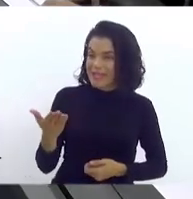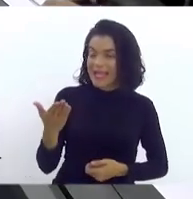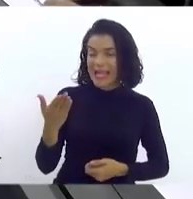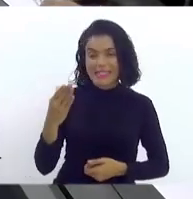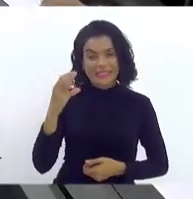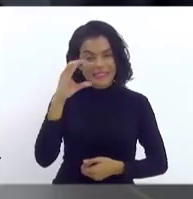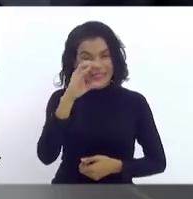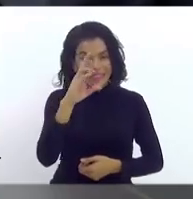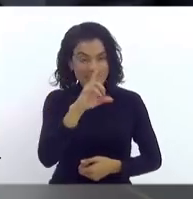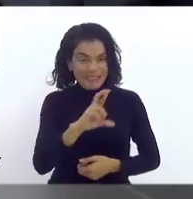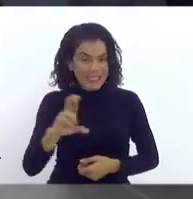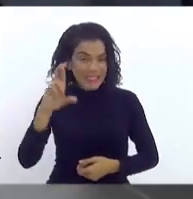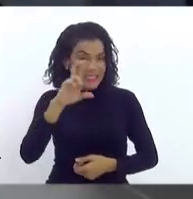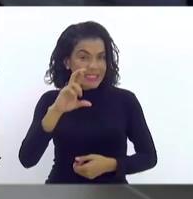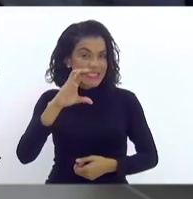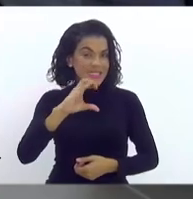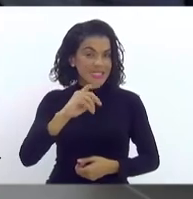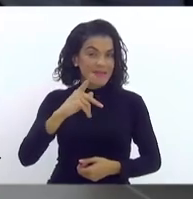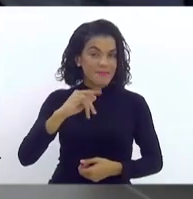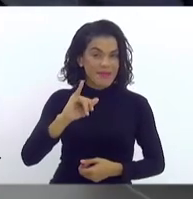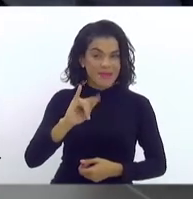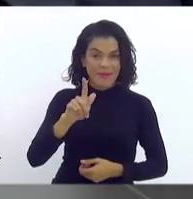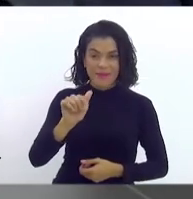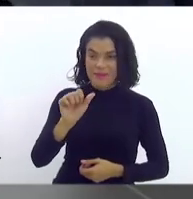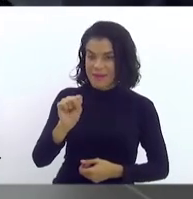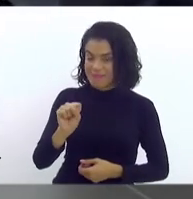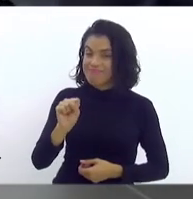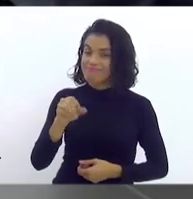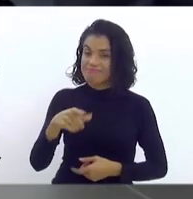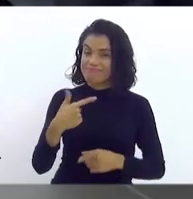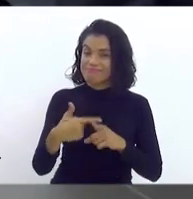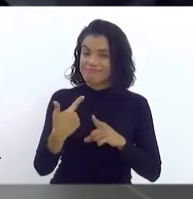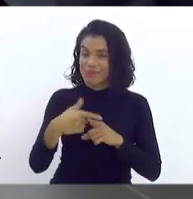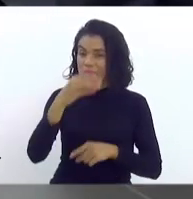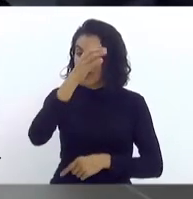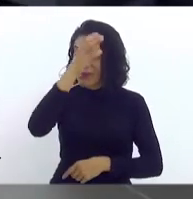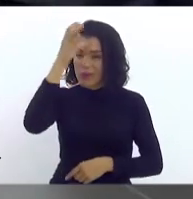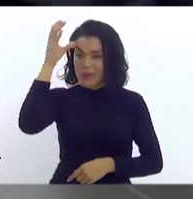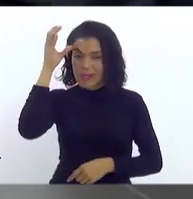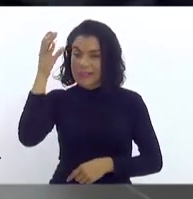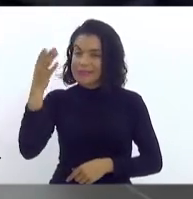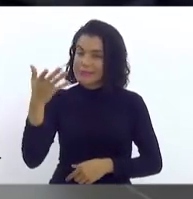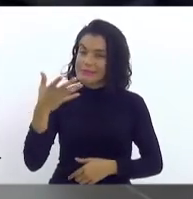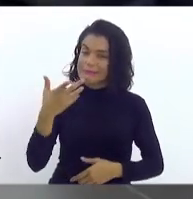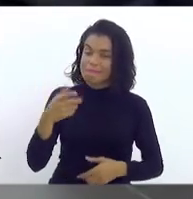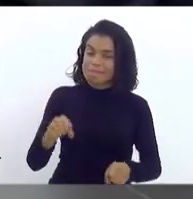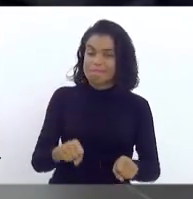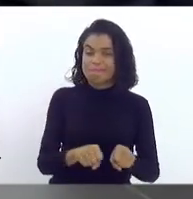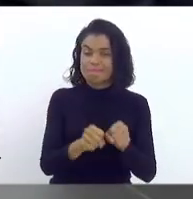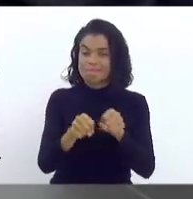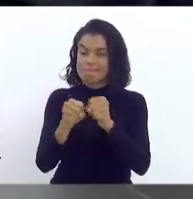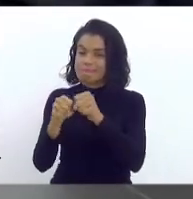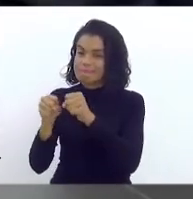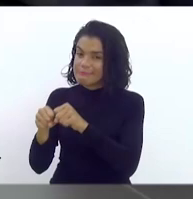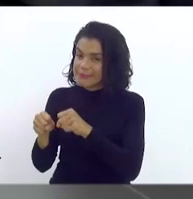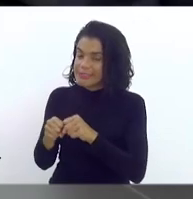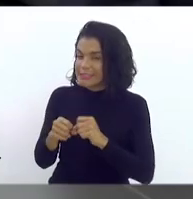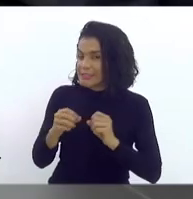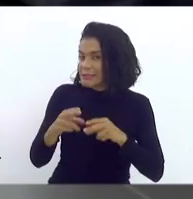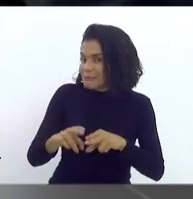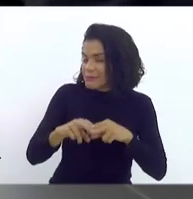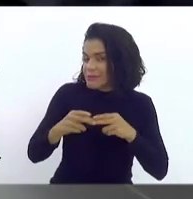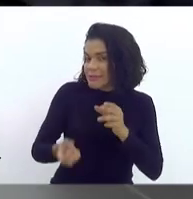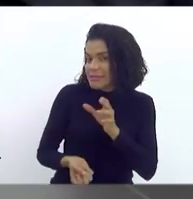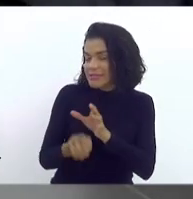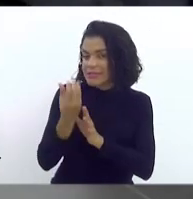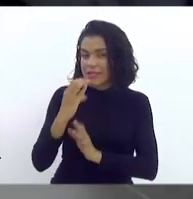né, do gás, que realmente os consumidores estão sendo muito prejudicados, né? Por isso que nós abrimos essa